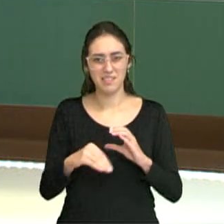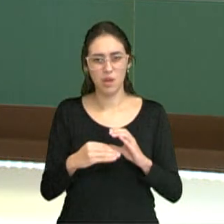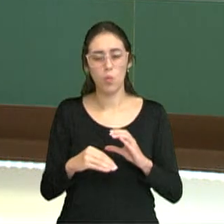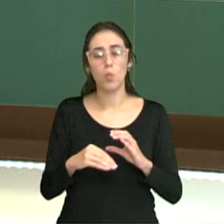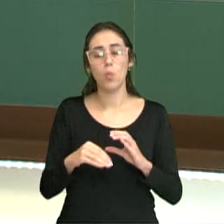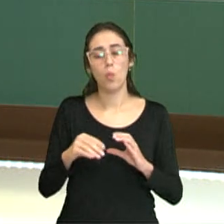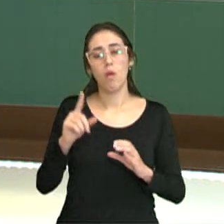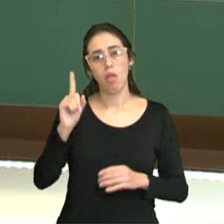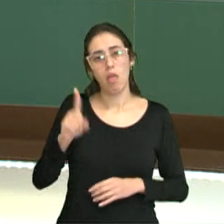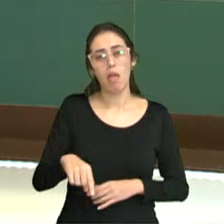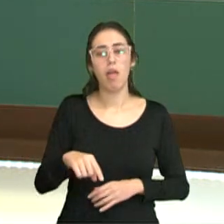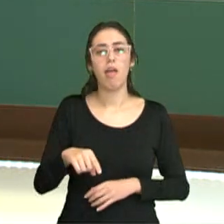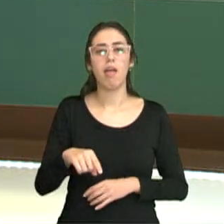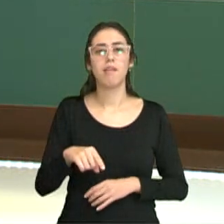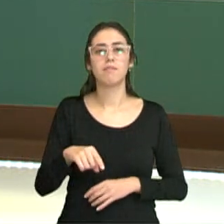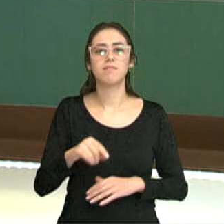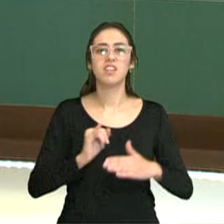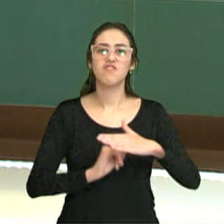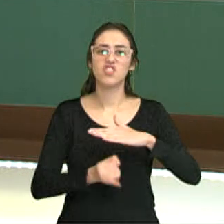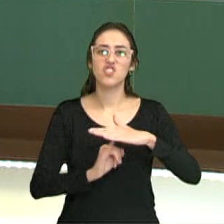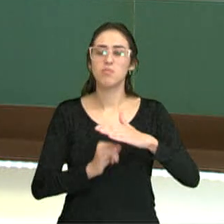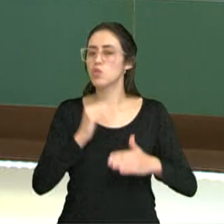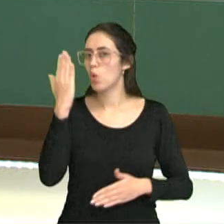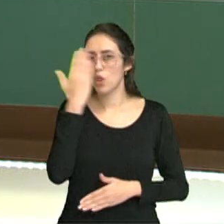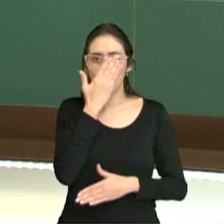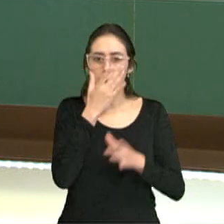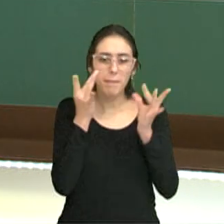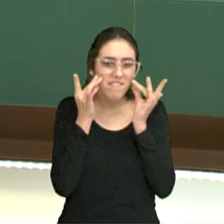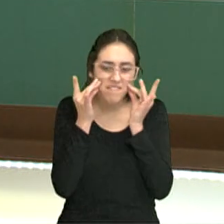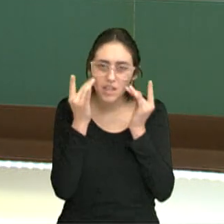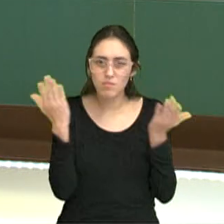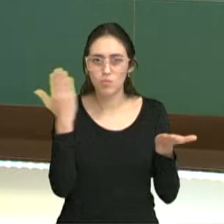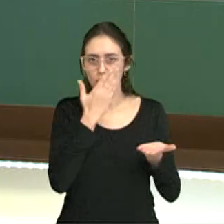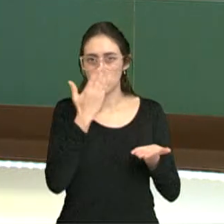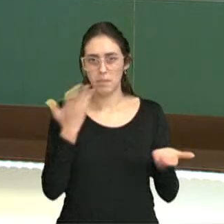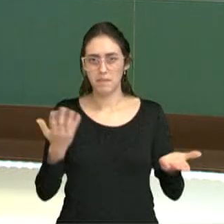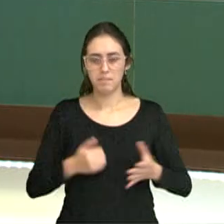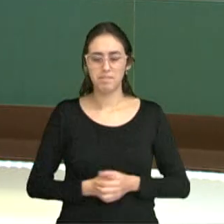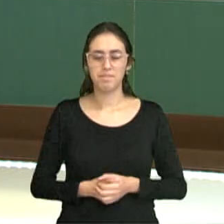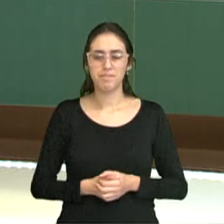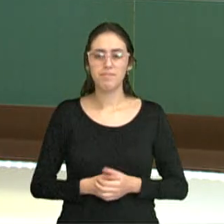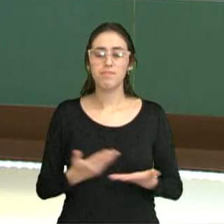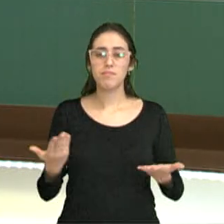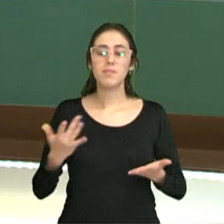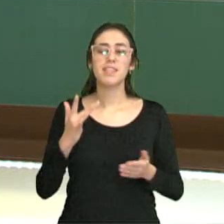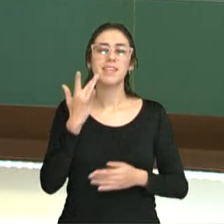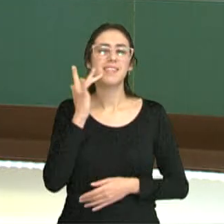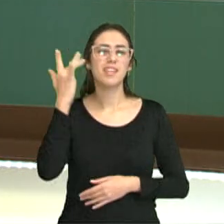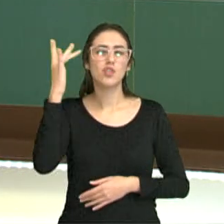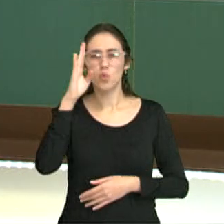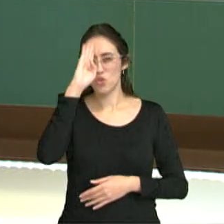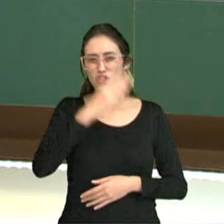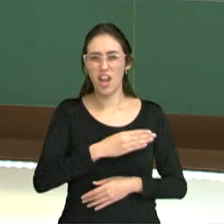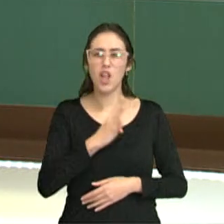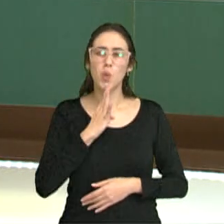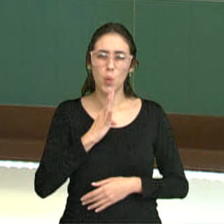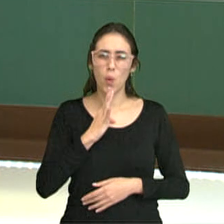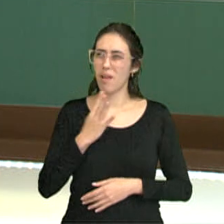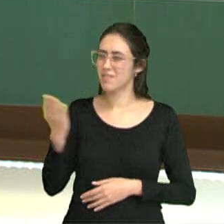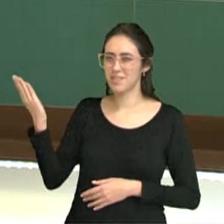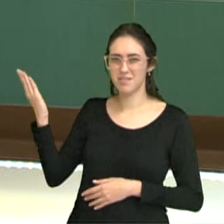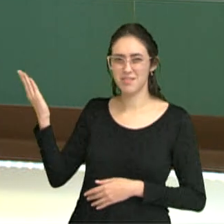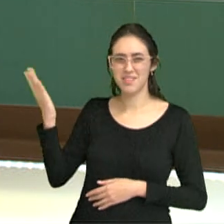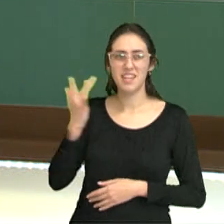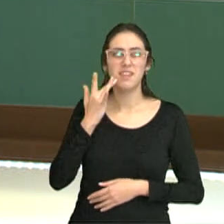são exemplos de investimentos intangíveis. Bem, o Tesouro Direto, já ouviram falar do Tesouro